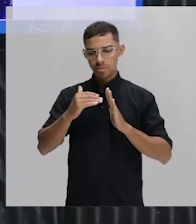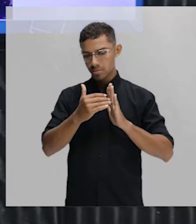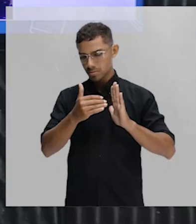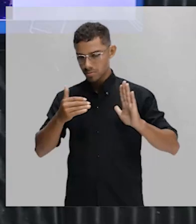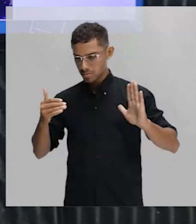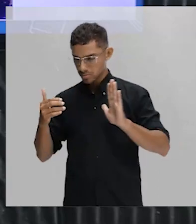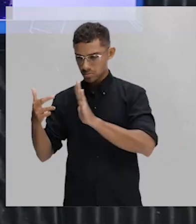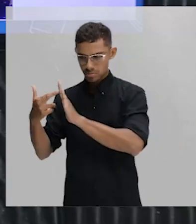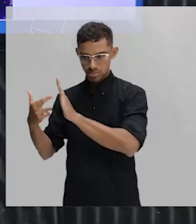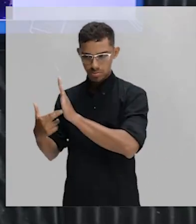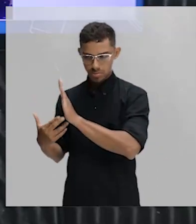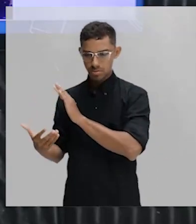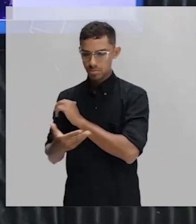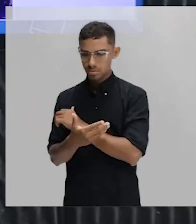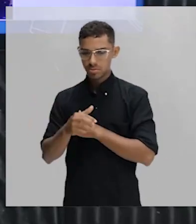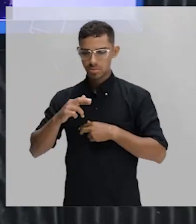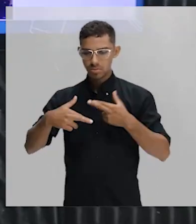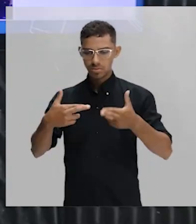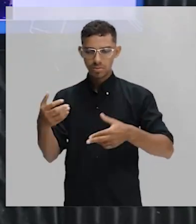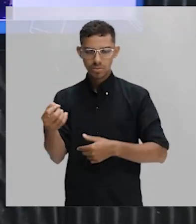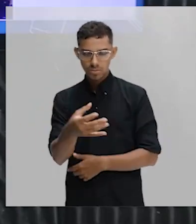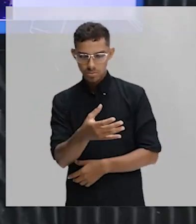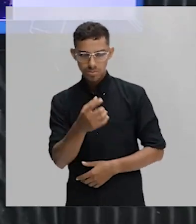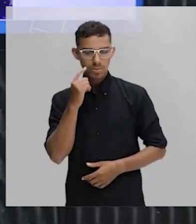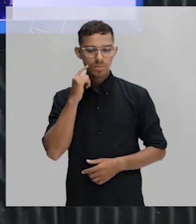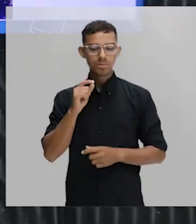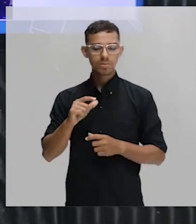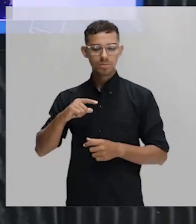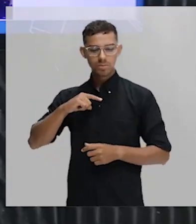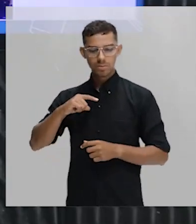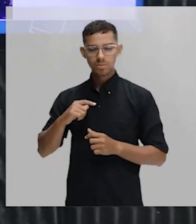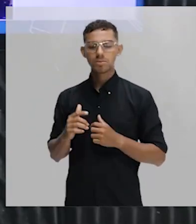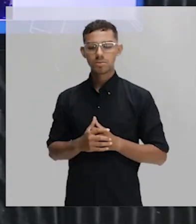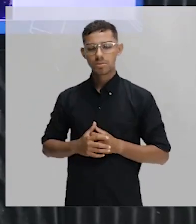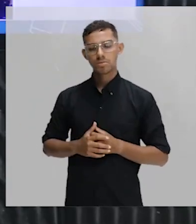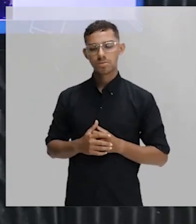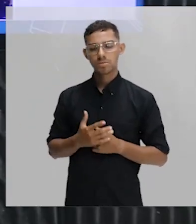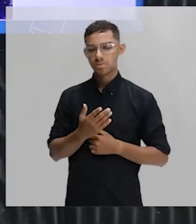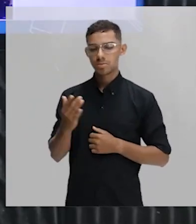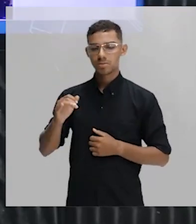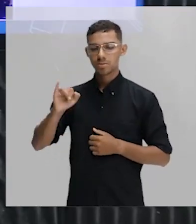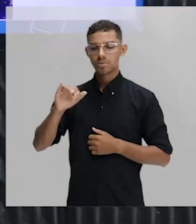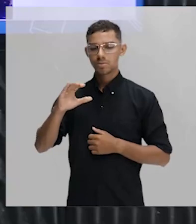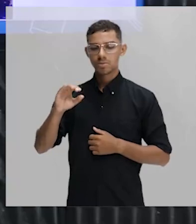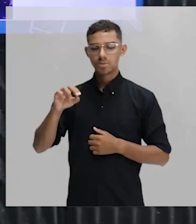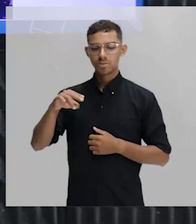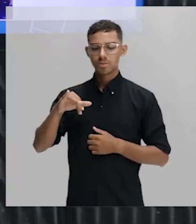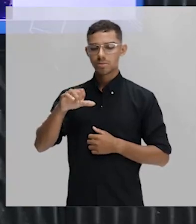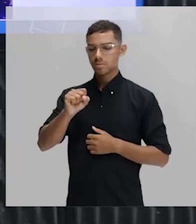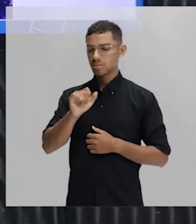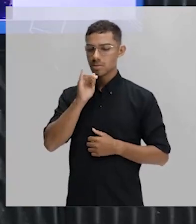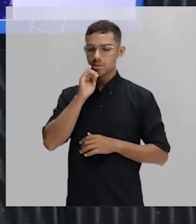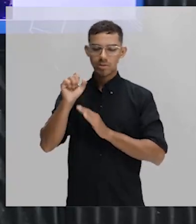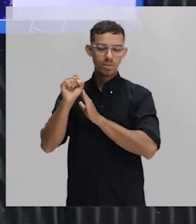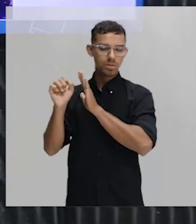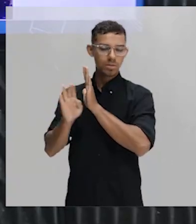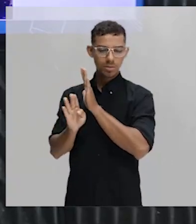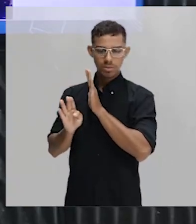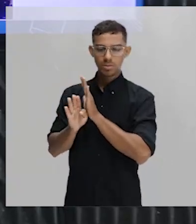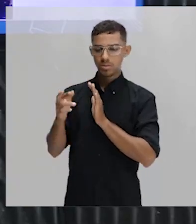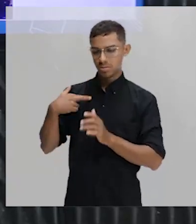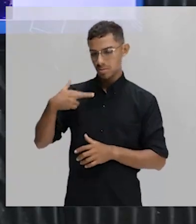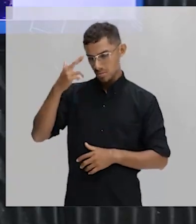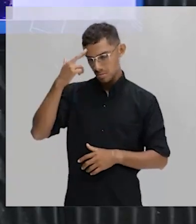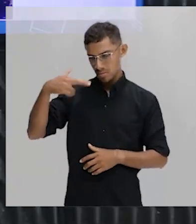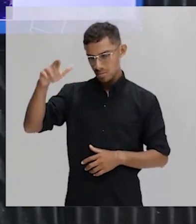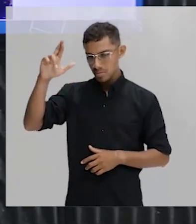do realismo, ele cria uma assinatura específica, né? Esses são ícones. O que são ícones? São símbolos religiosos que você pode utilizar,